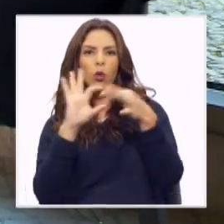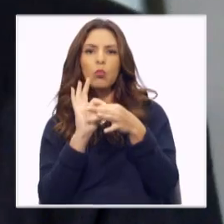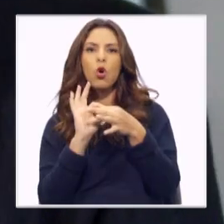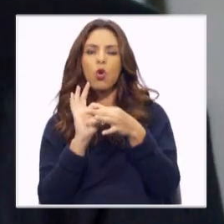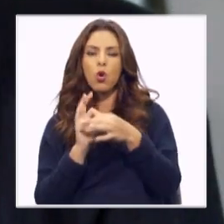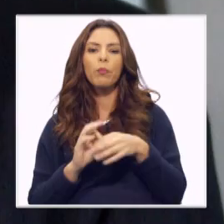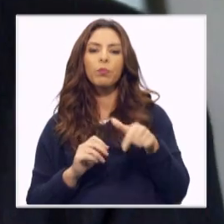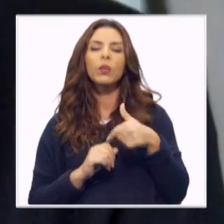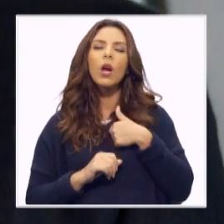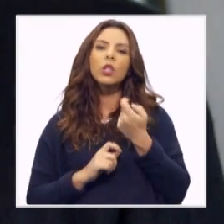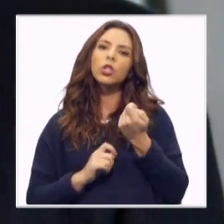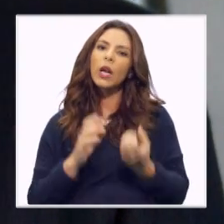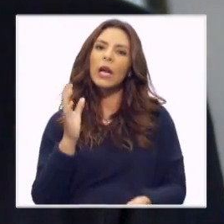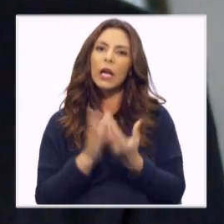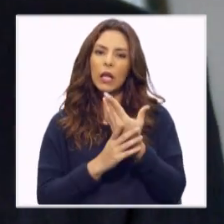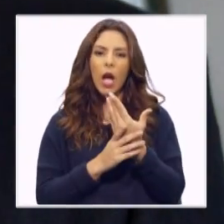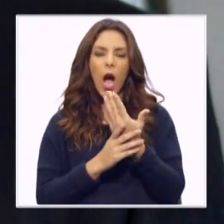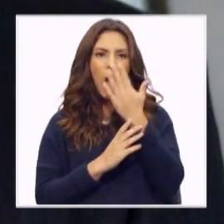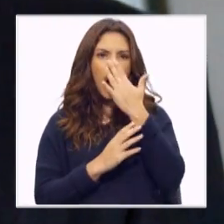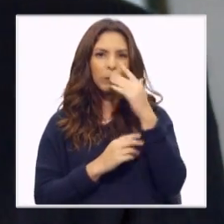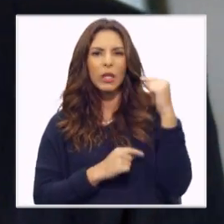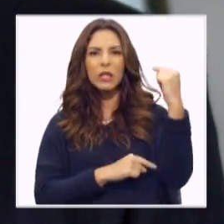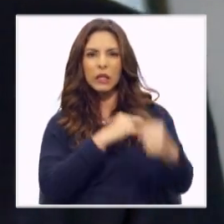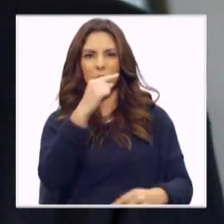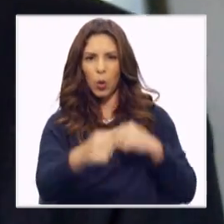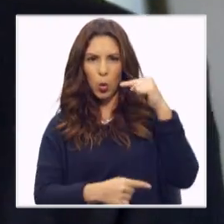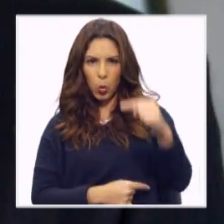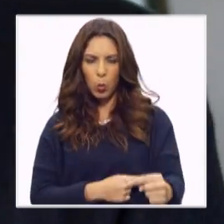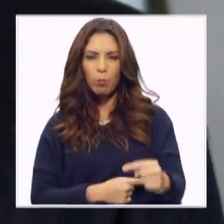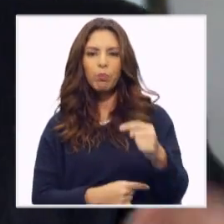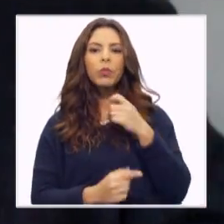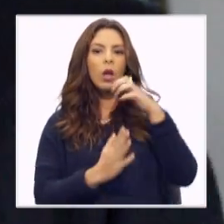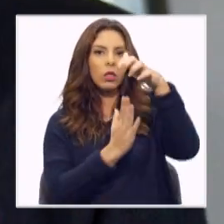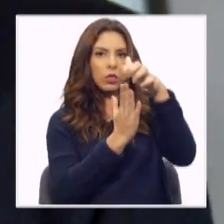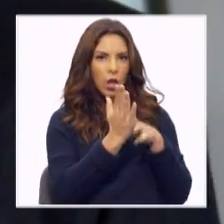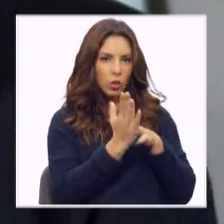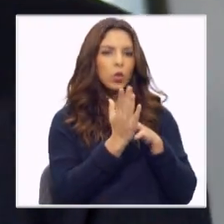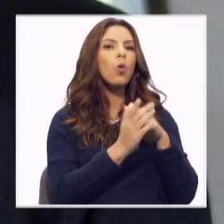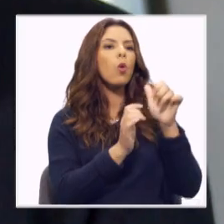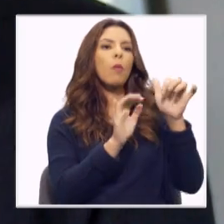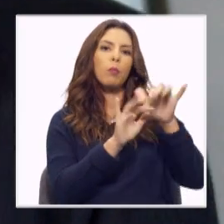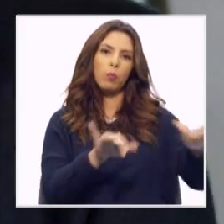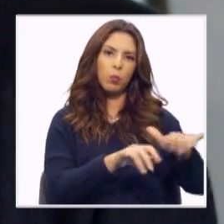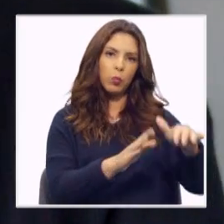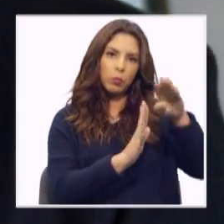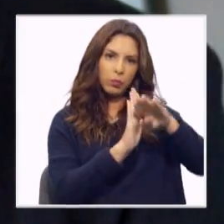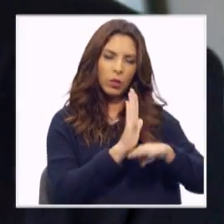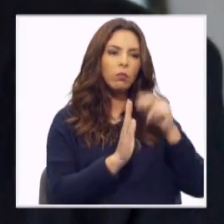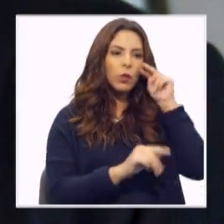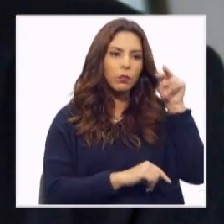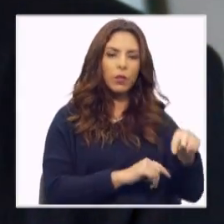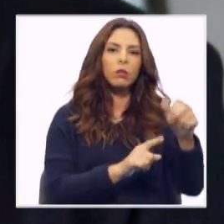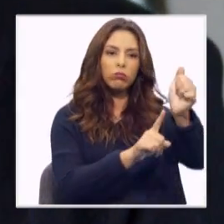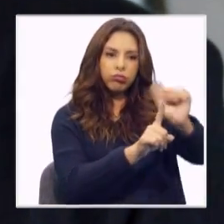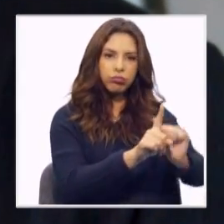isso? Nós criamos uma espécie de ciclo virtuoso, em que todo o texto que passa pela máquina e depois é revisto